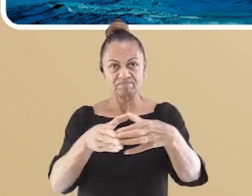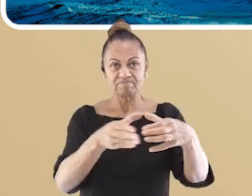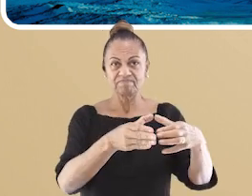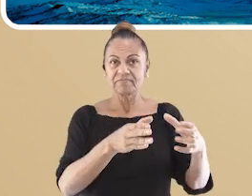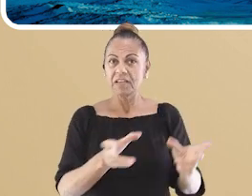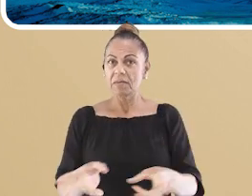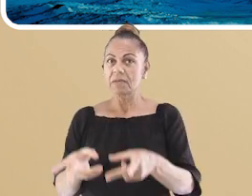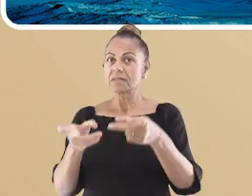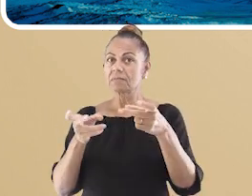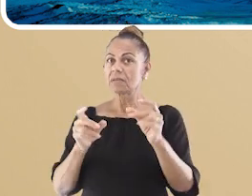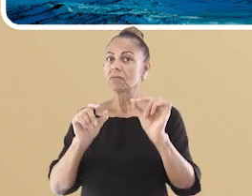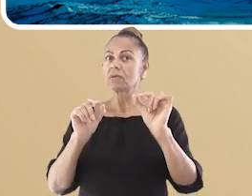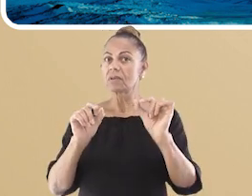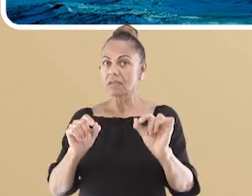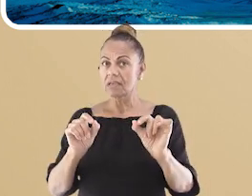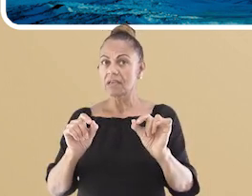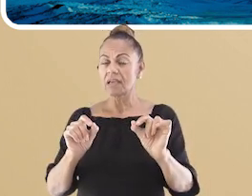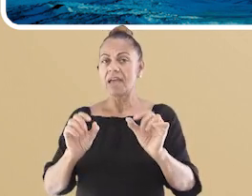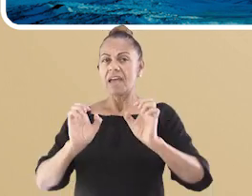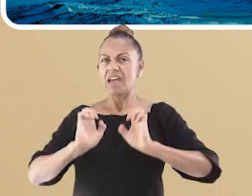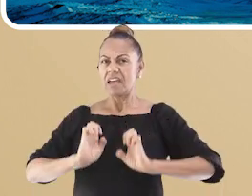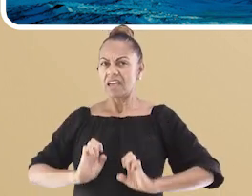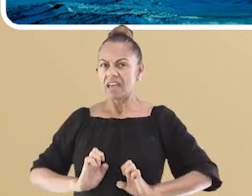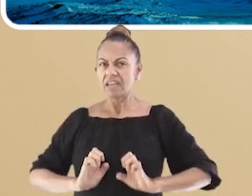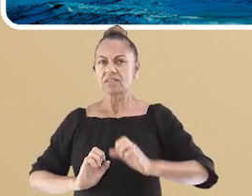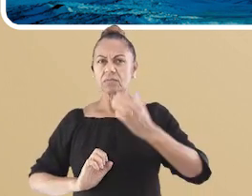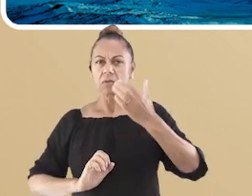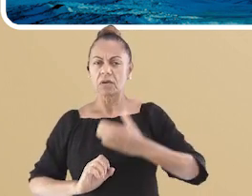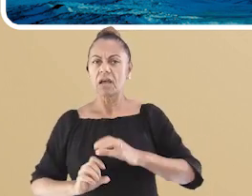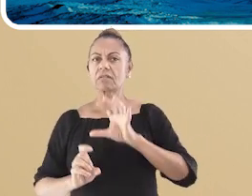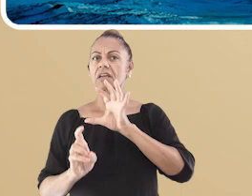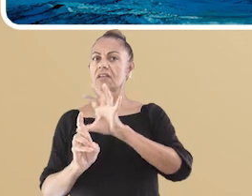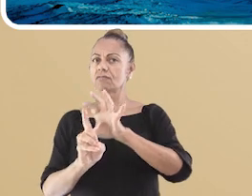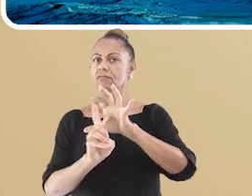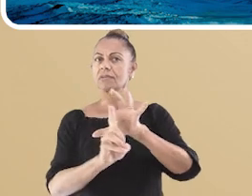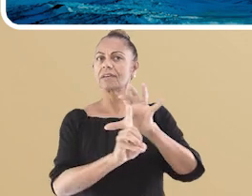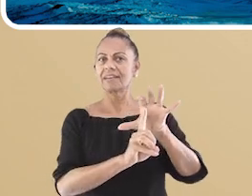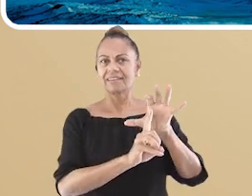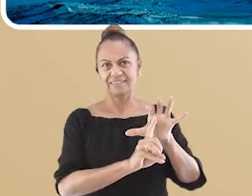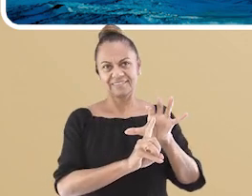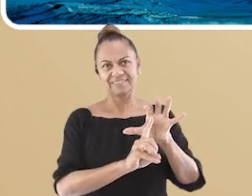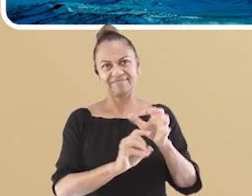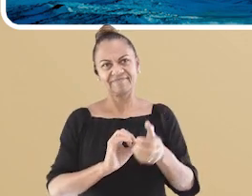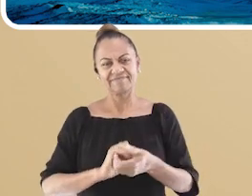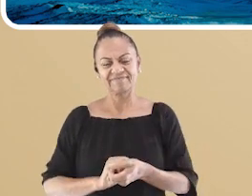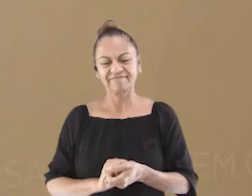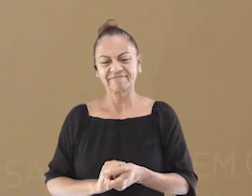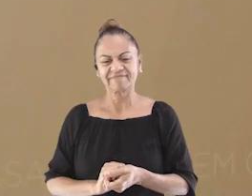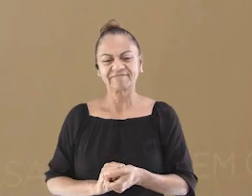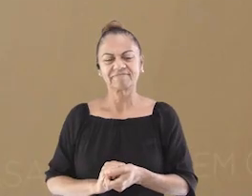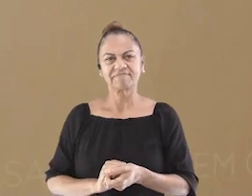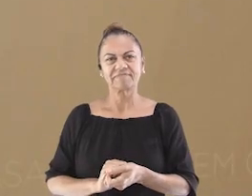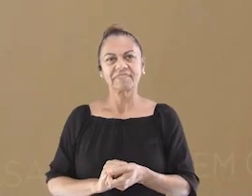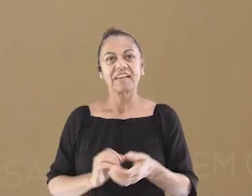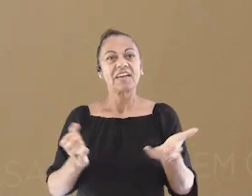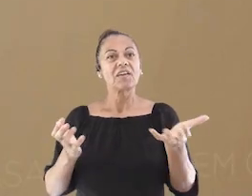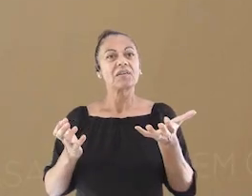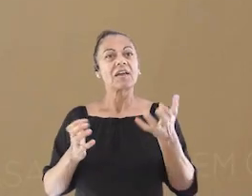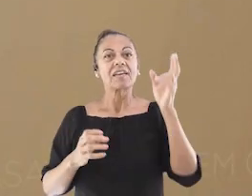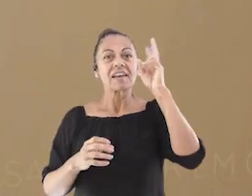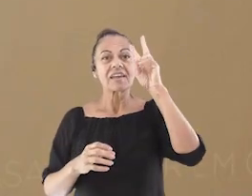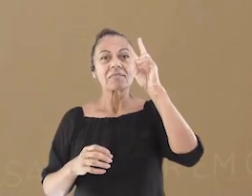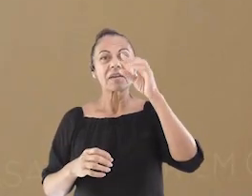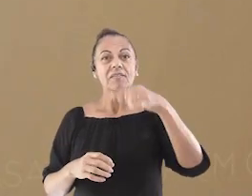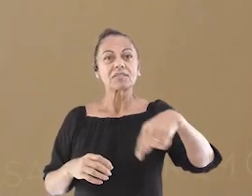princípios éticos influenciam em nossa vida através de nossas escolhas. Ainda